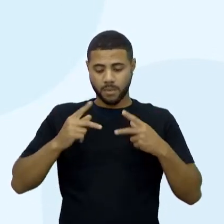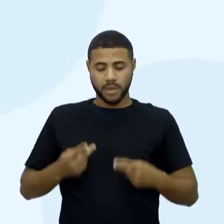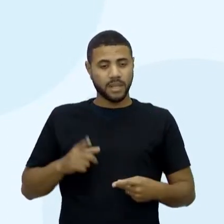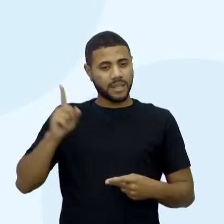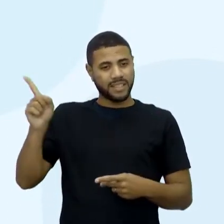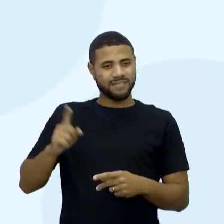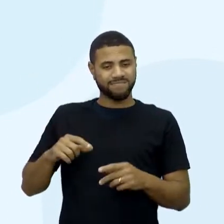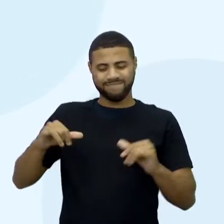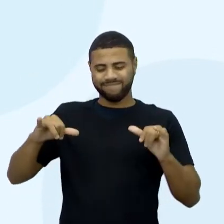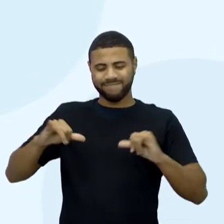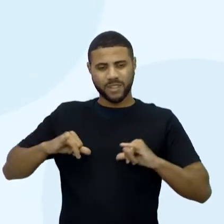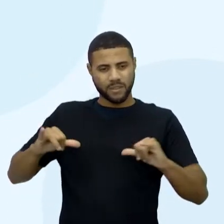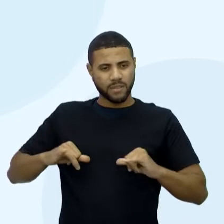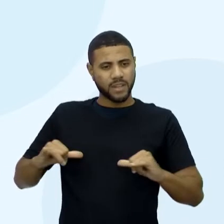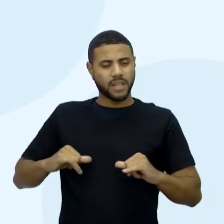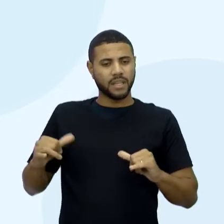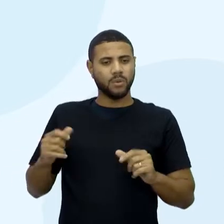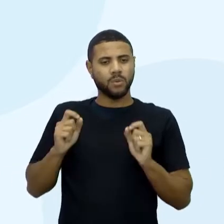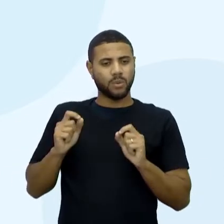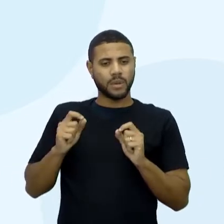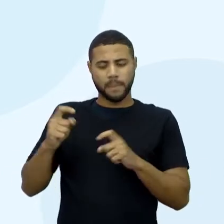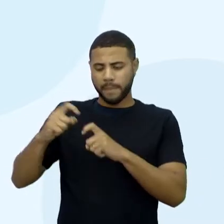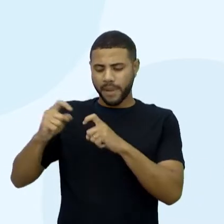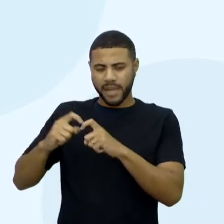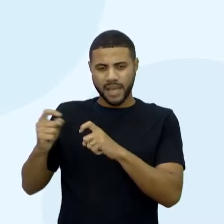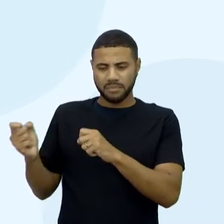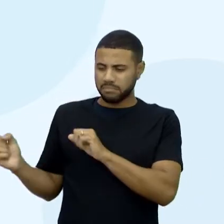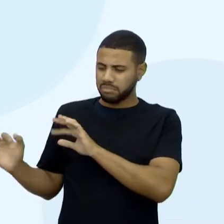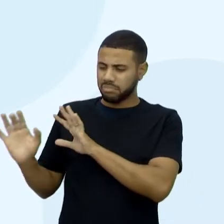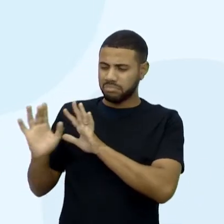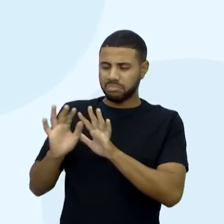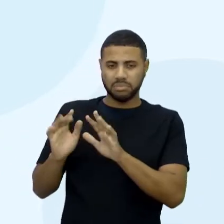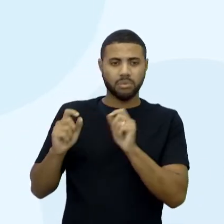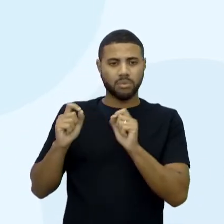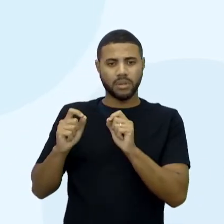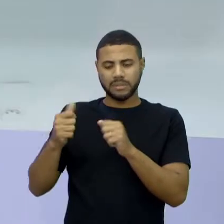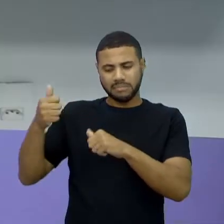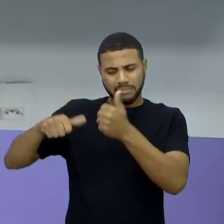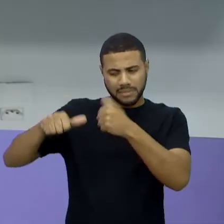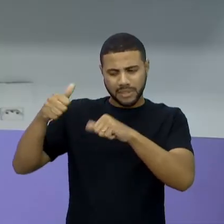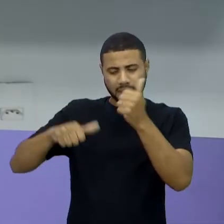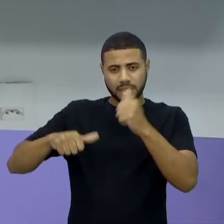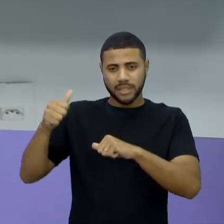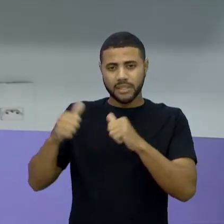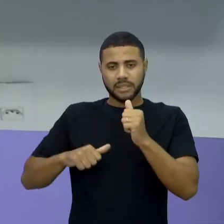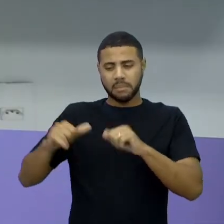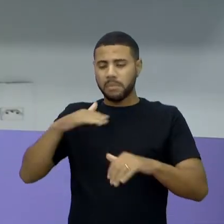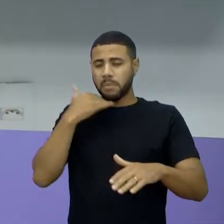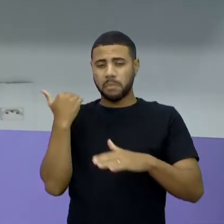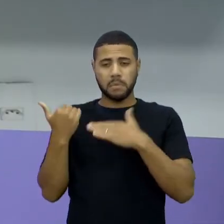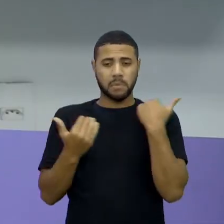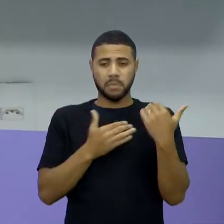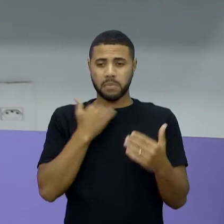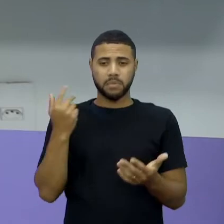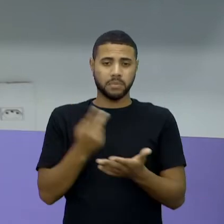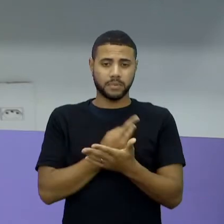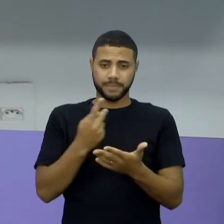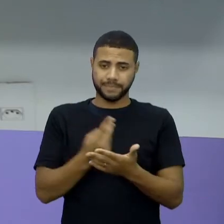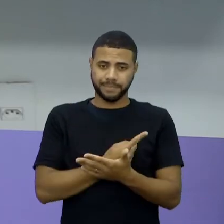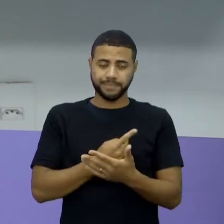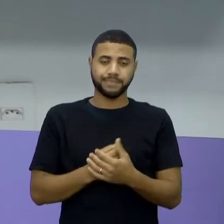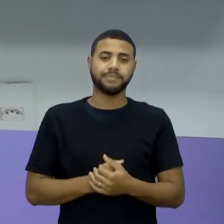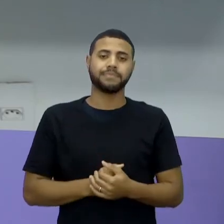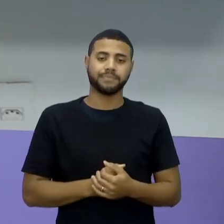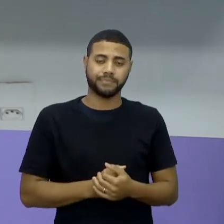a experimentos médicos, né, absolutamente degradantes, né? Então,